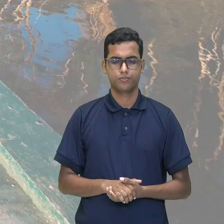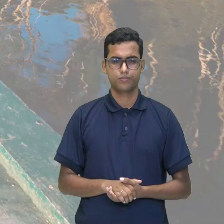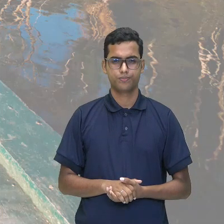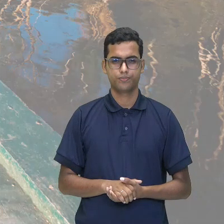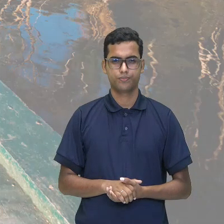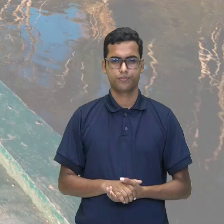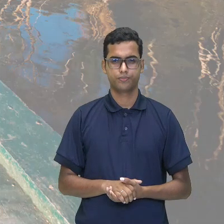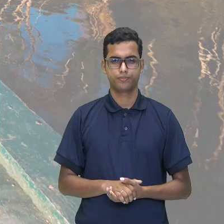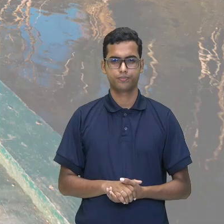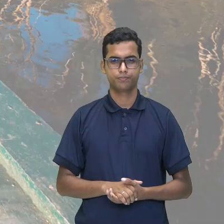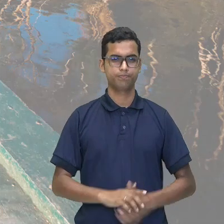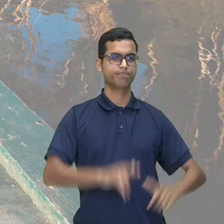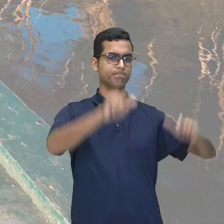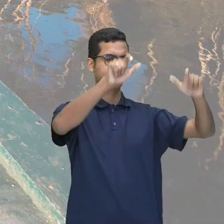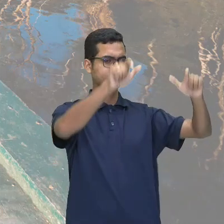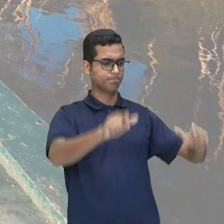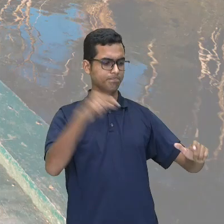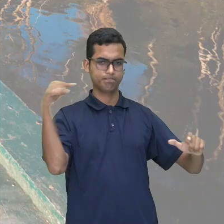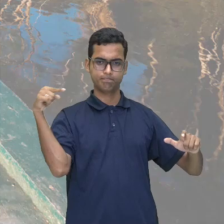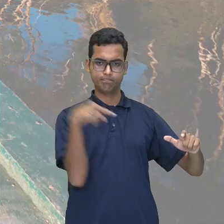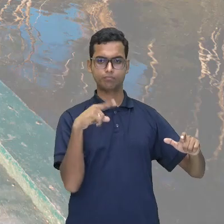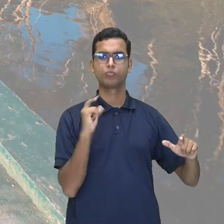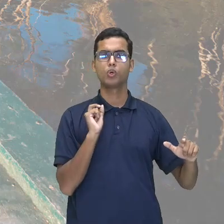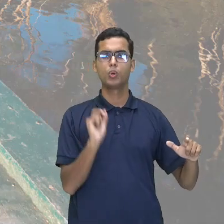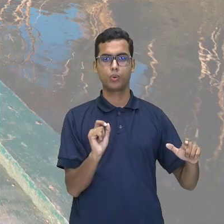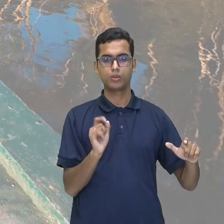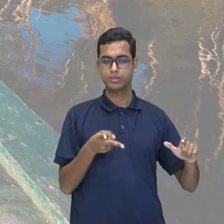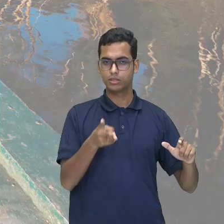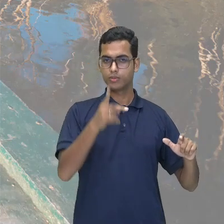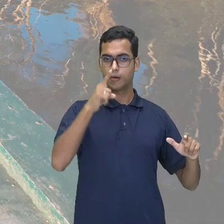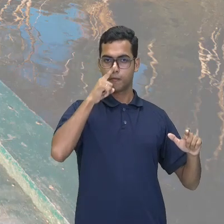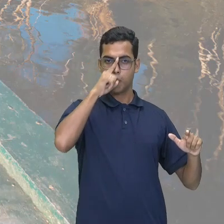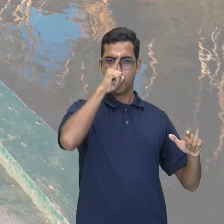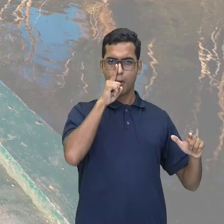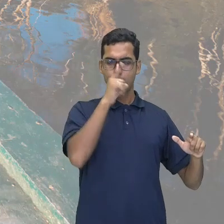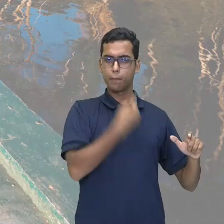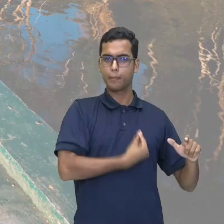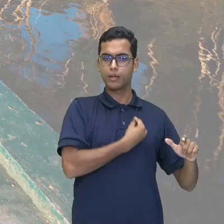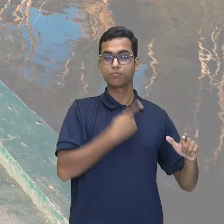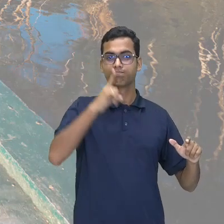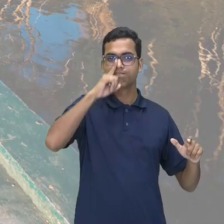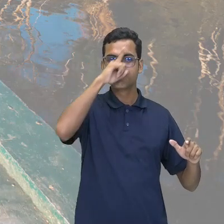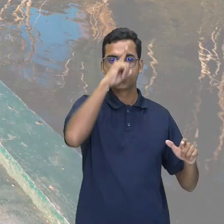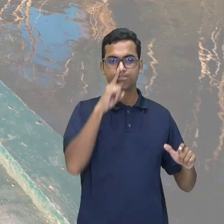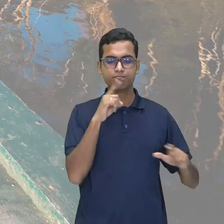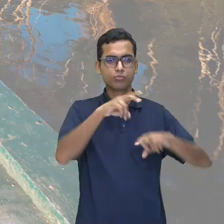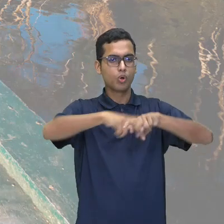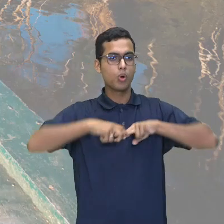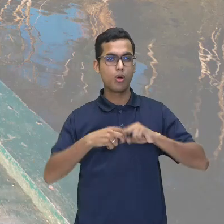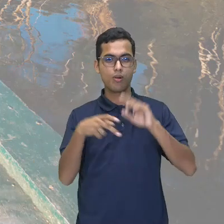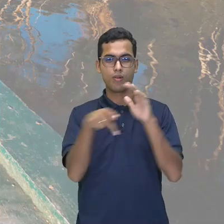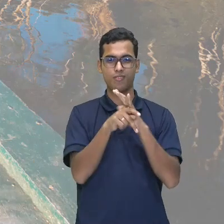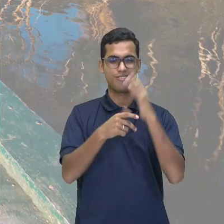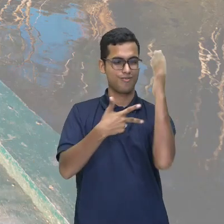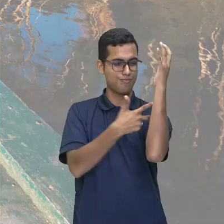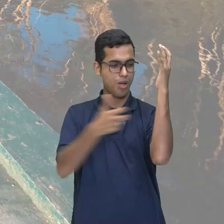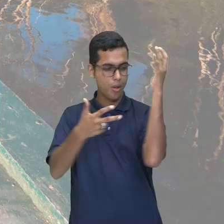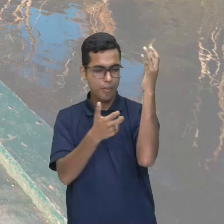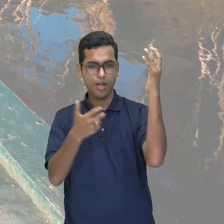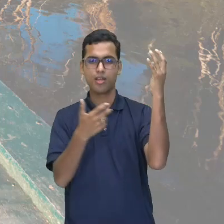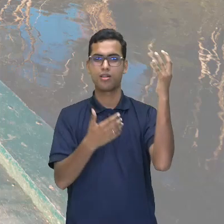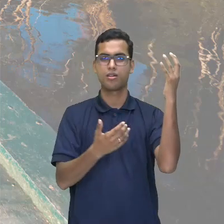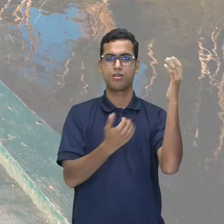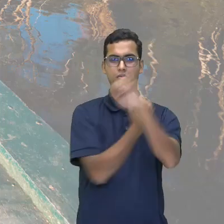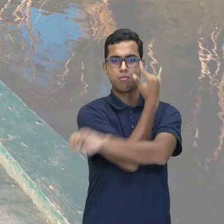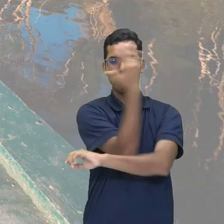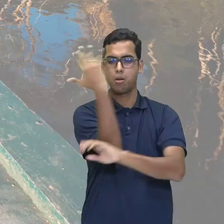ambiente, ele está, vamos dizer assim, ameaçado. Por quê? Por conta da exploração das matas,